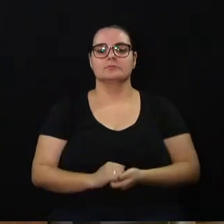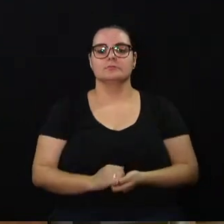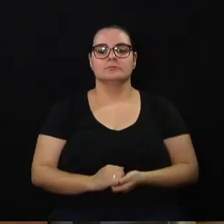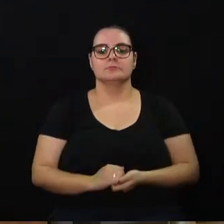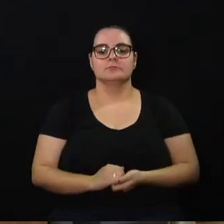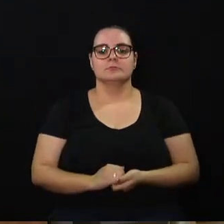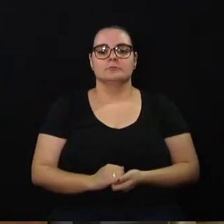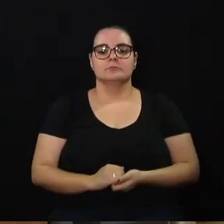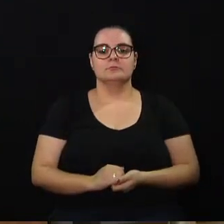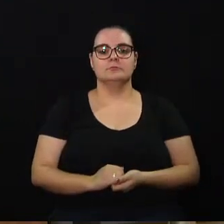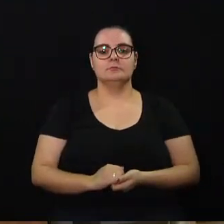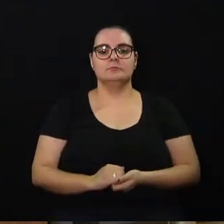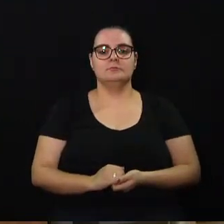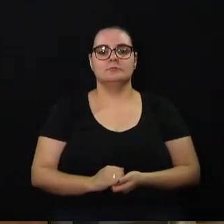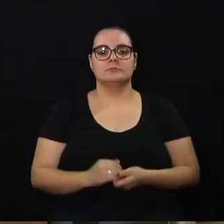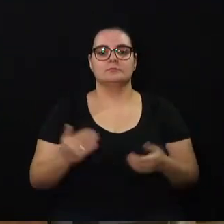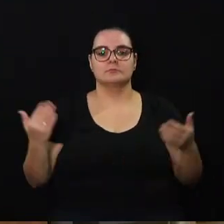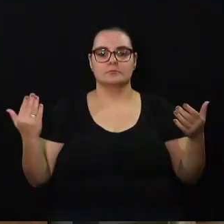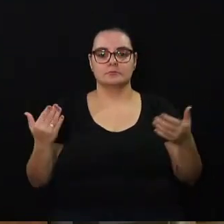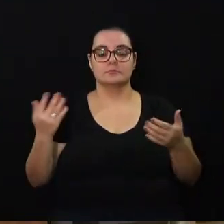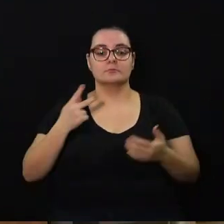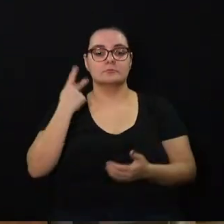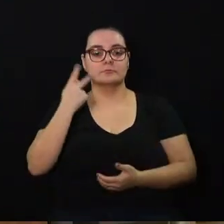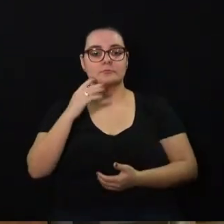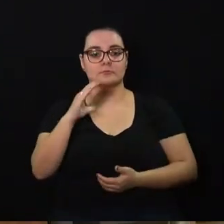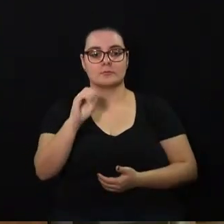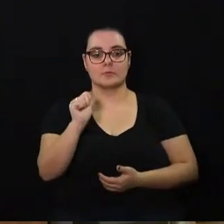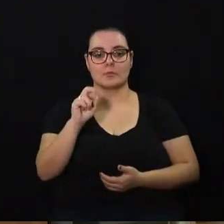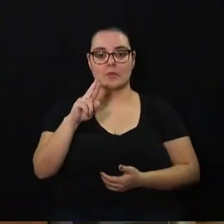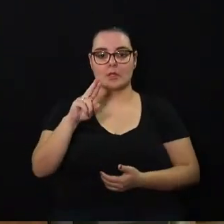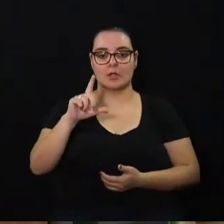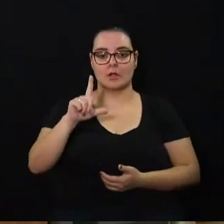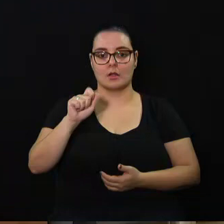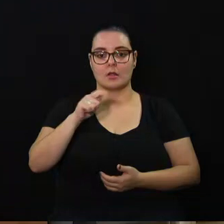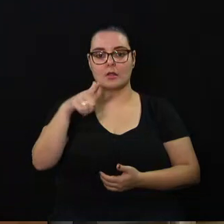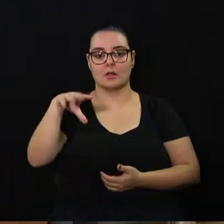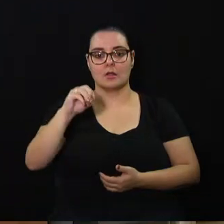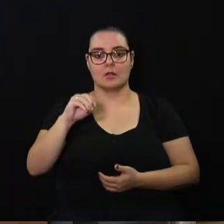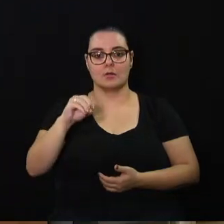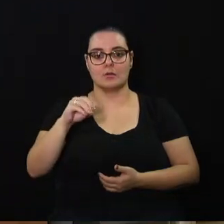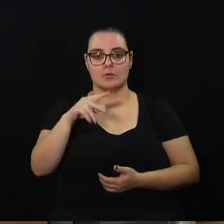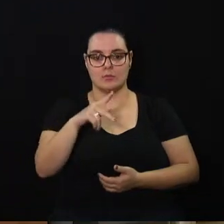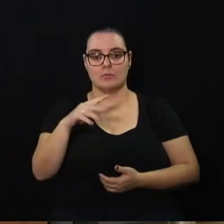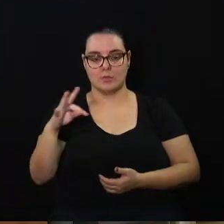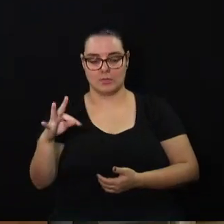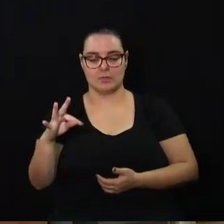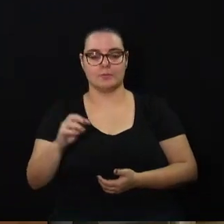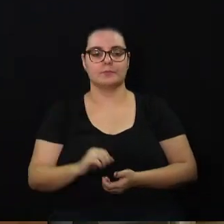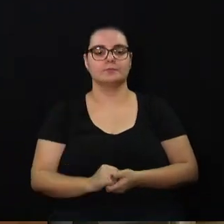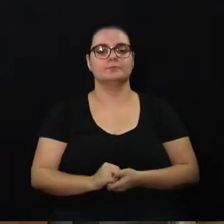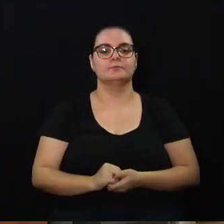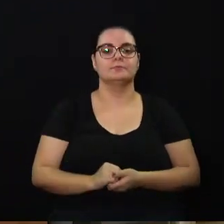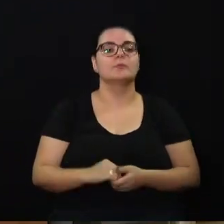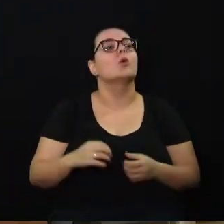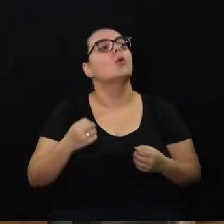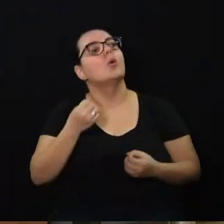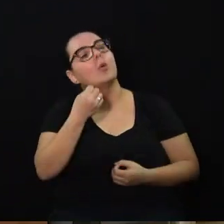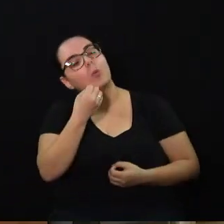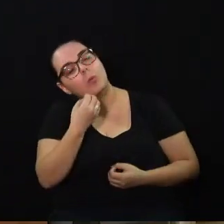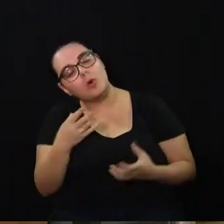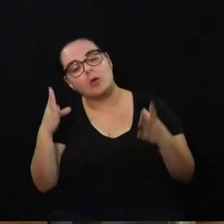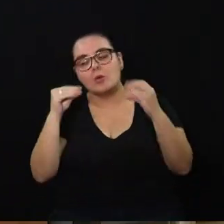passamos a palavra agora ao vereador carlão do pt boa noite a todos ea